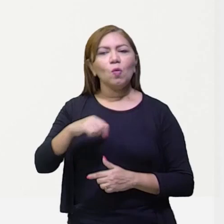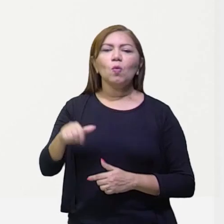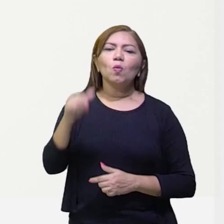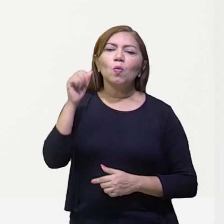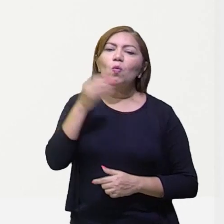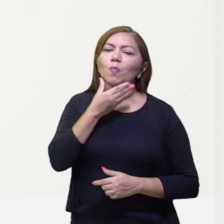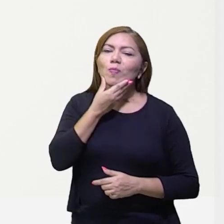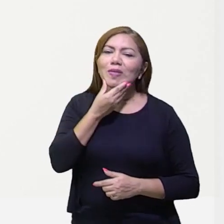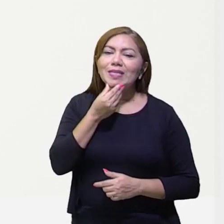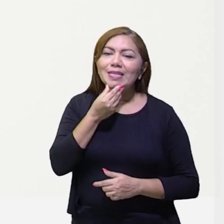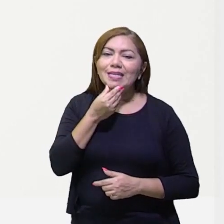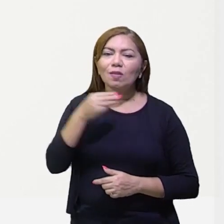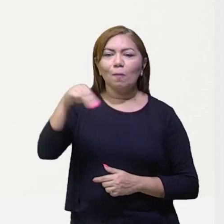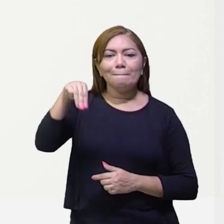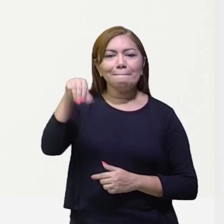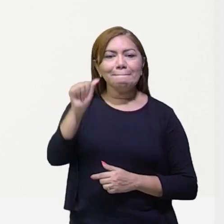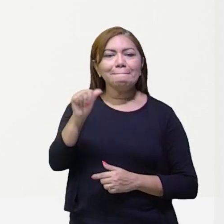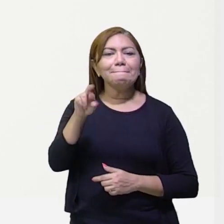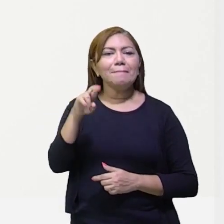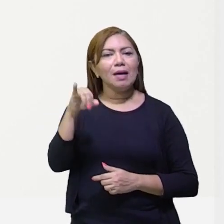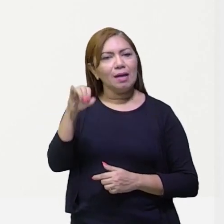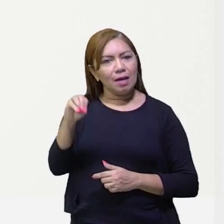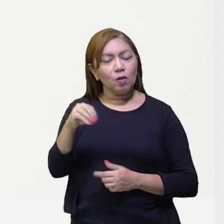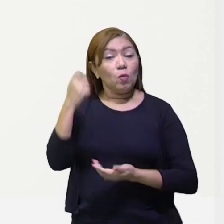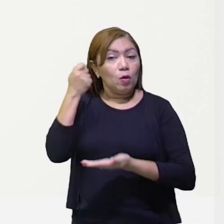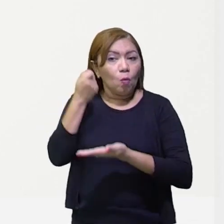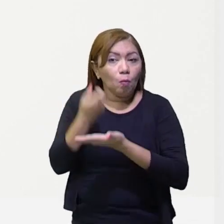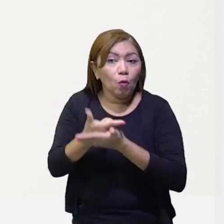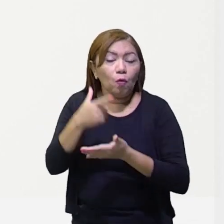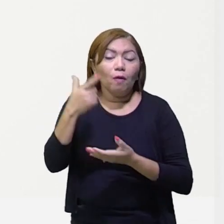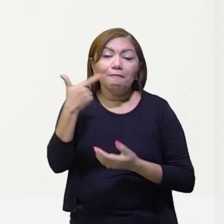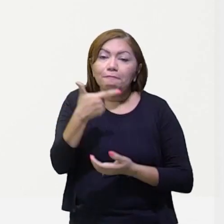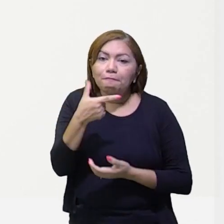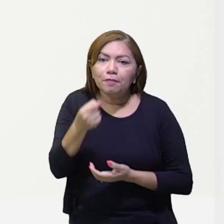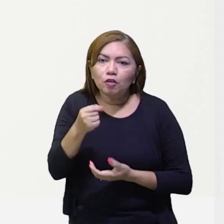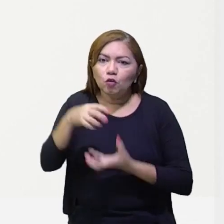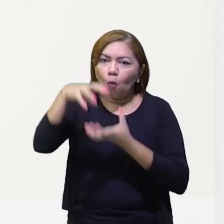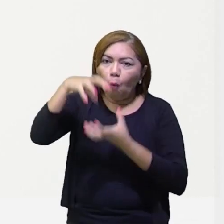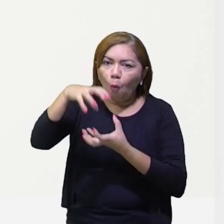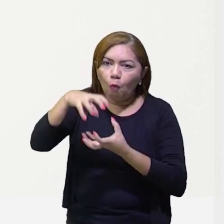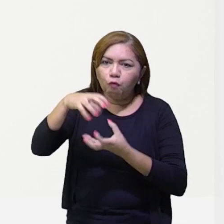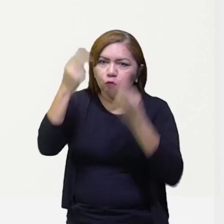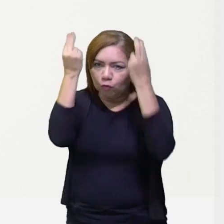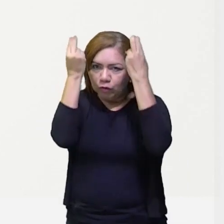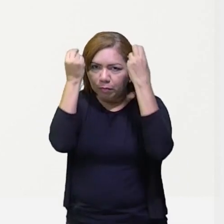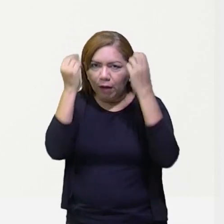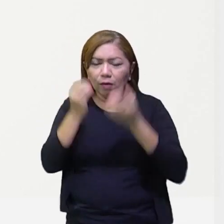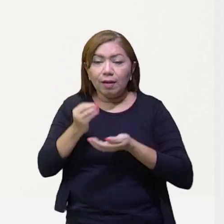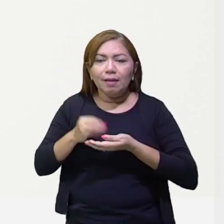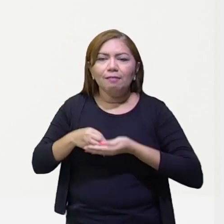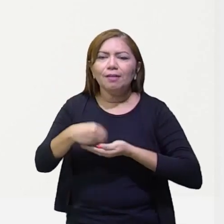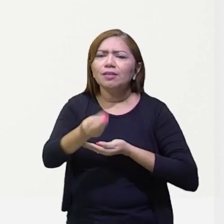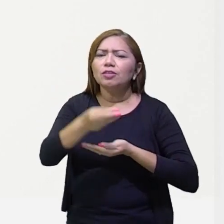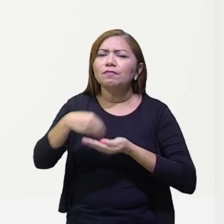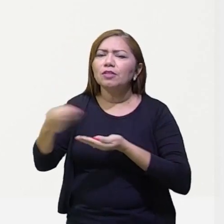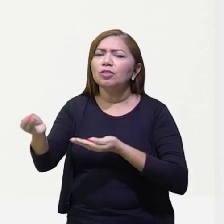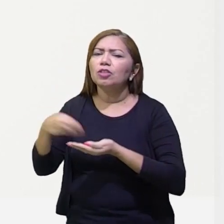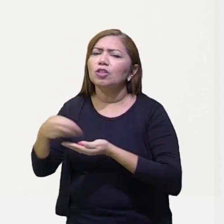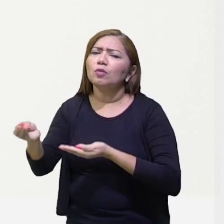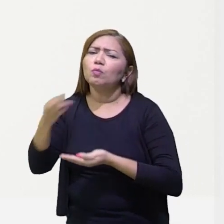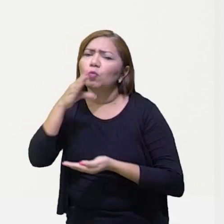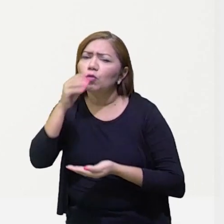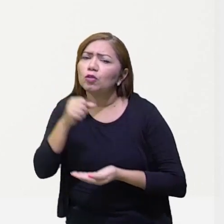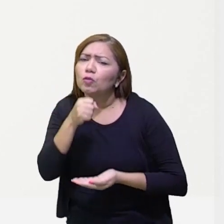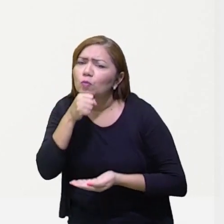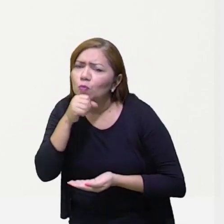Mário comprou 20 ovos de Páscoa e deseja repartir entre seus 5 netos.